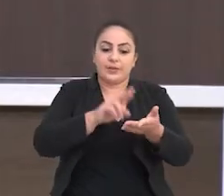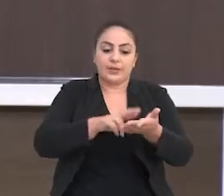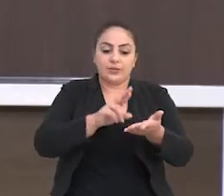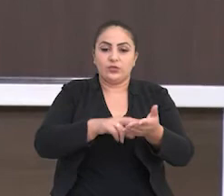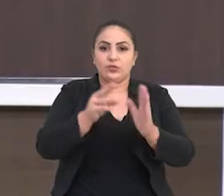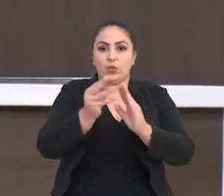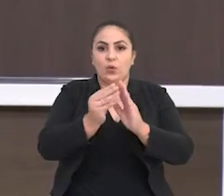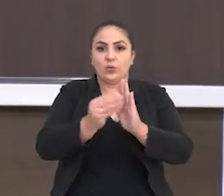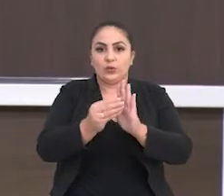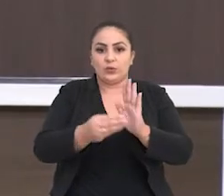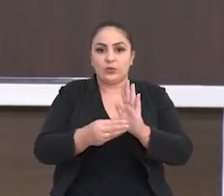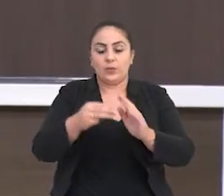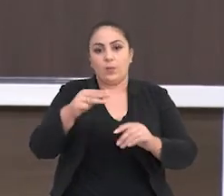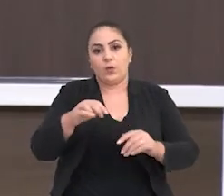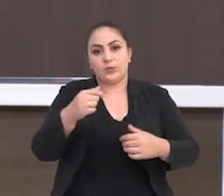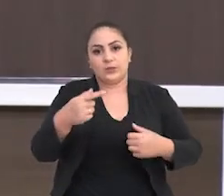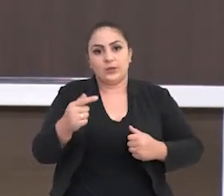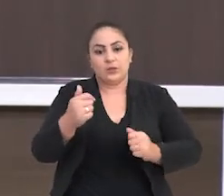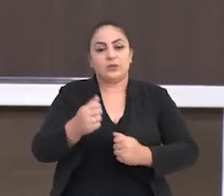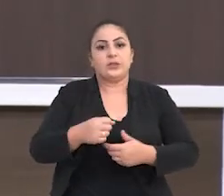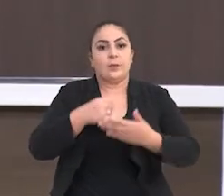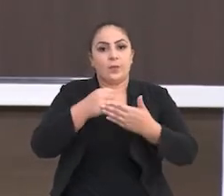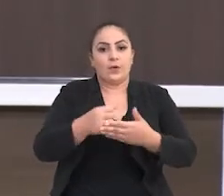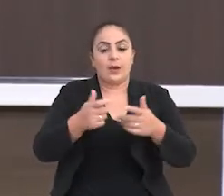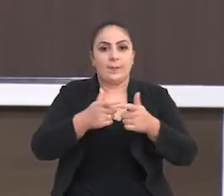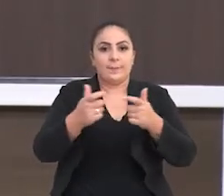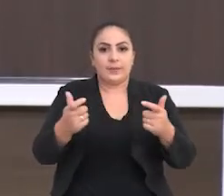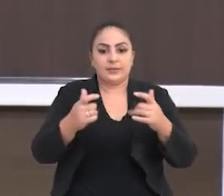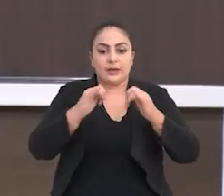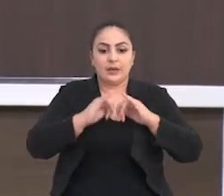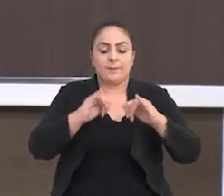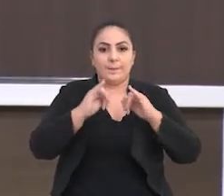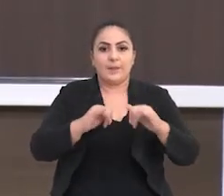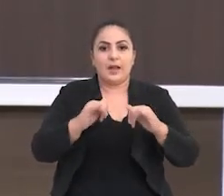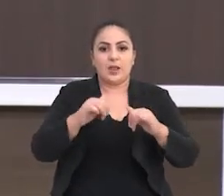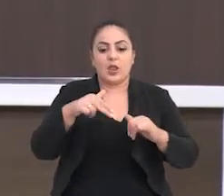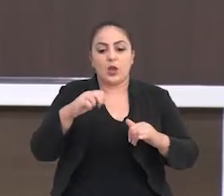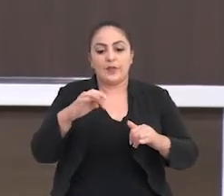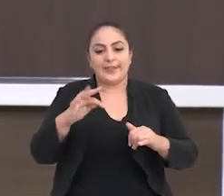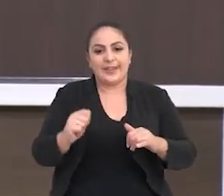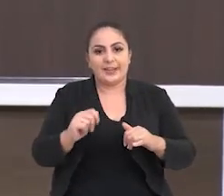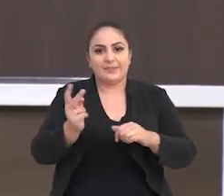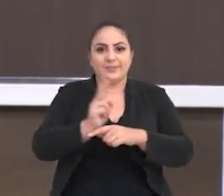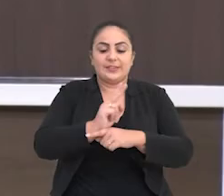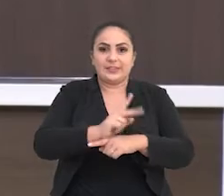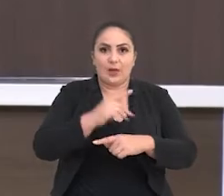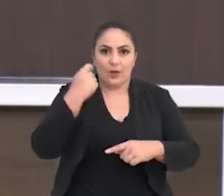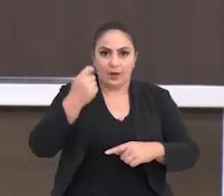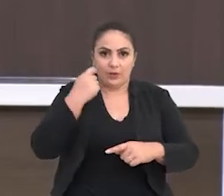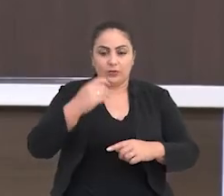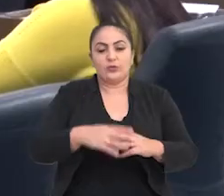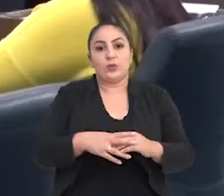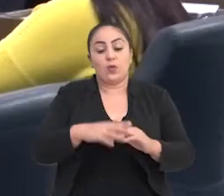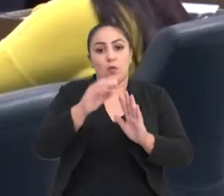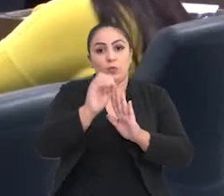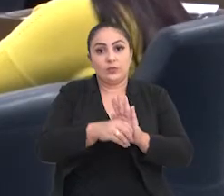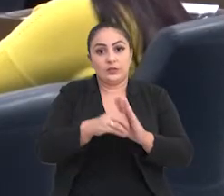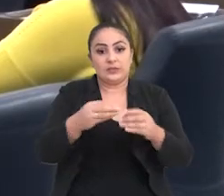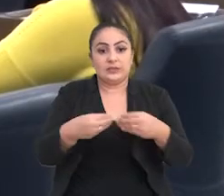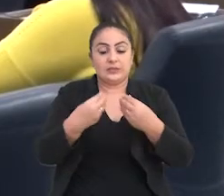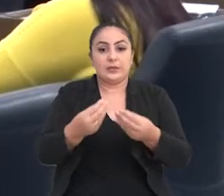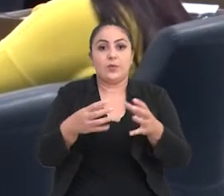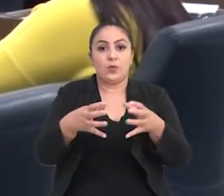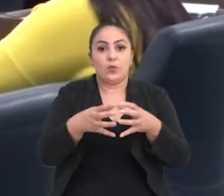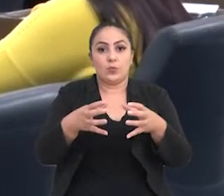também registrou o conteúdo da moção de apoio à ampliação da campanha Nota Fiscal Gaúcha. Um